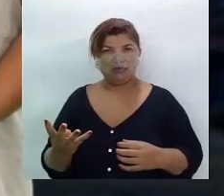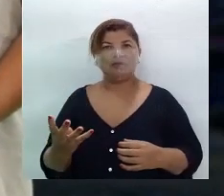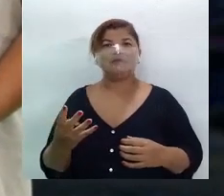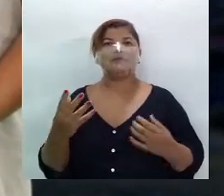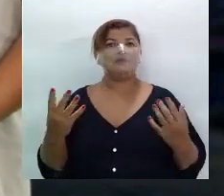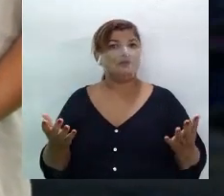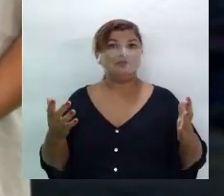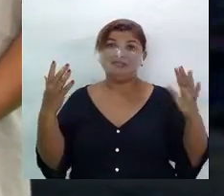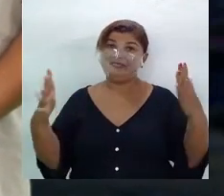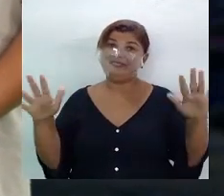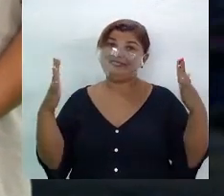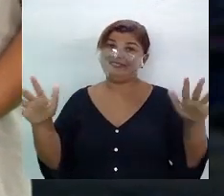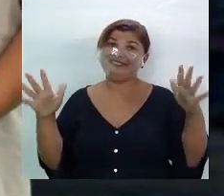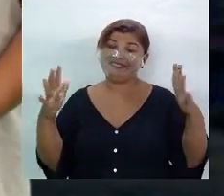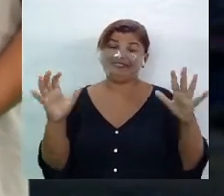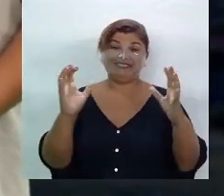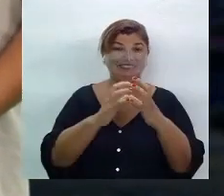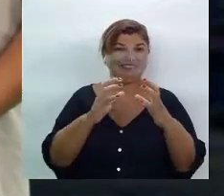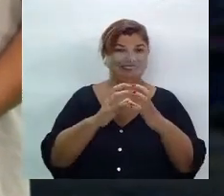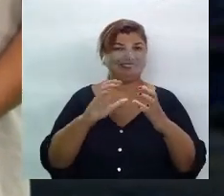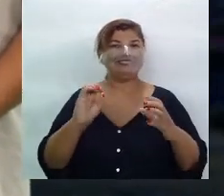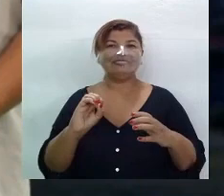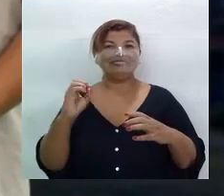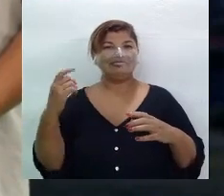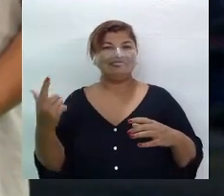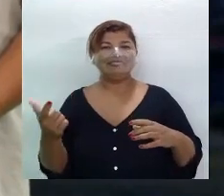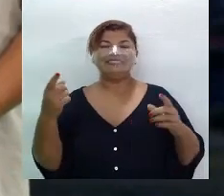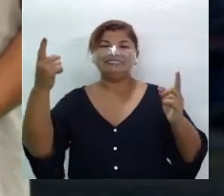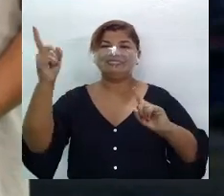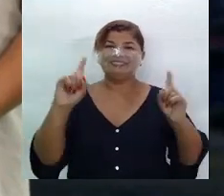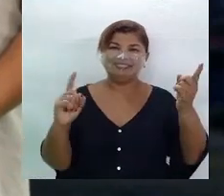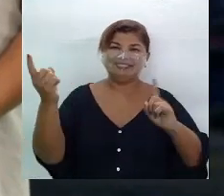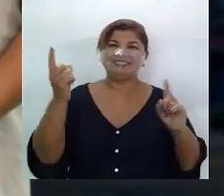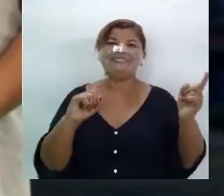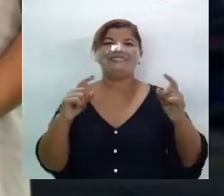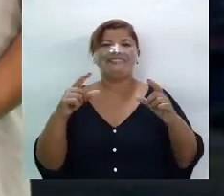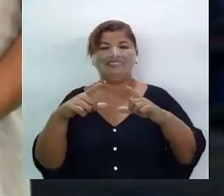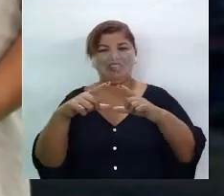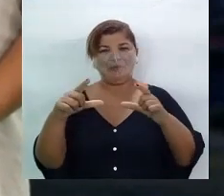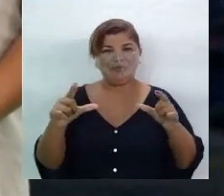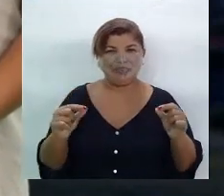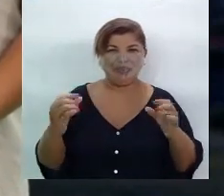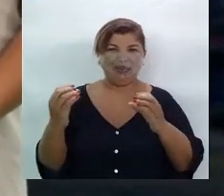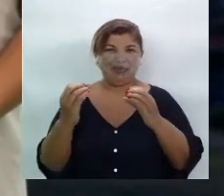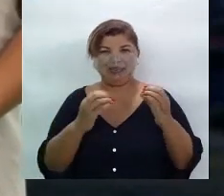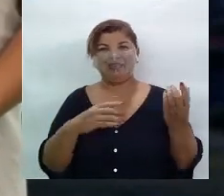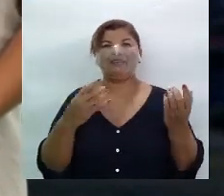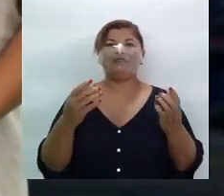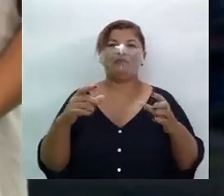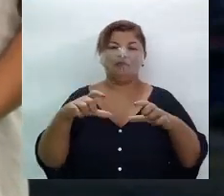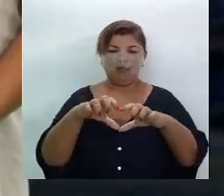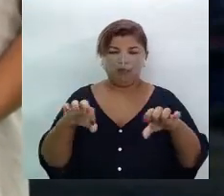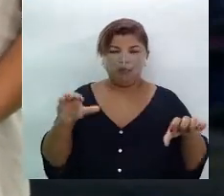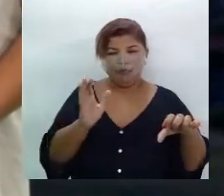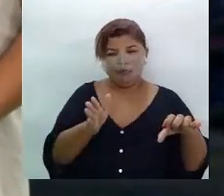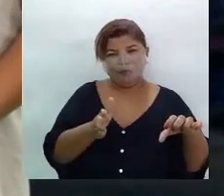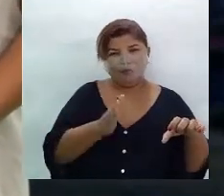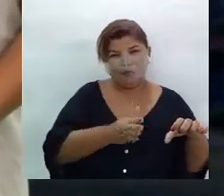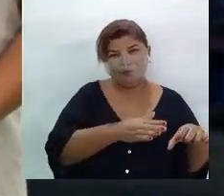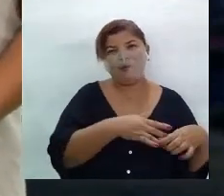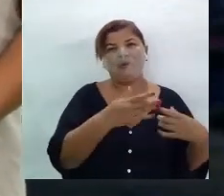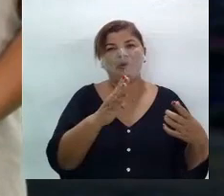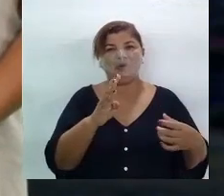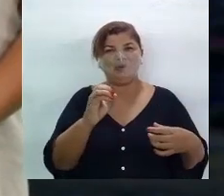viva Recife e viva Olinda. Viva Recife e viva Olinda, não é isso? Viva o frevo e a tapioca, não é isso? Muito viva bom. o bolo de rolo e a tapioca, para assim melhor